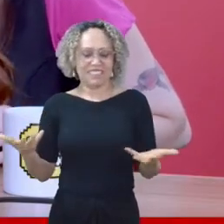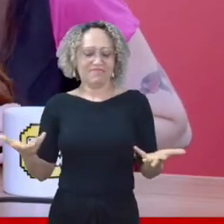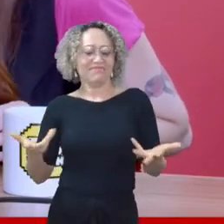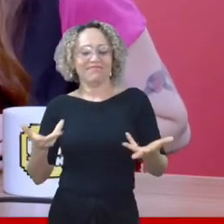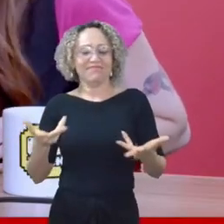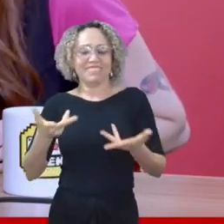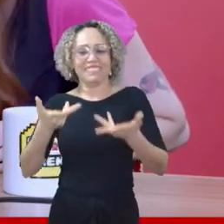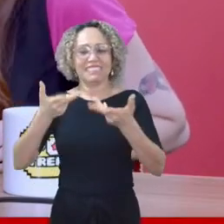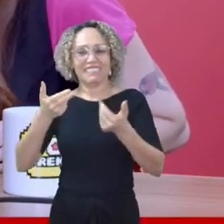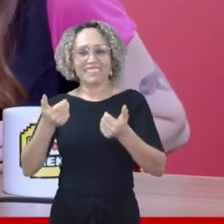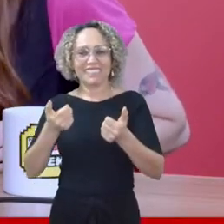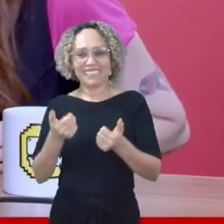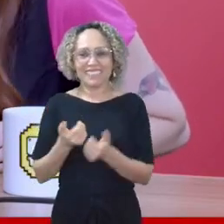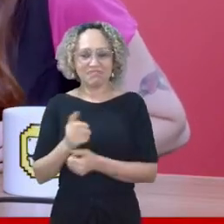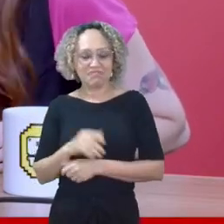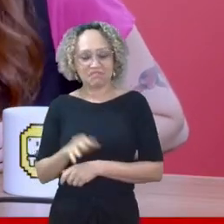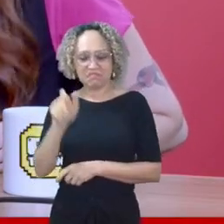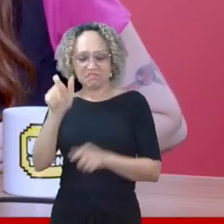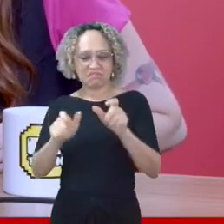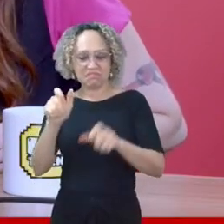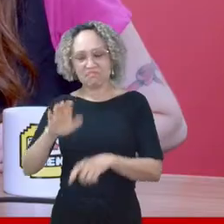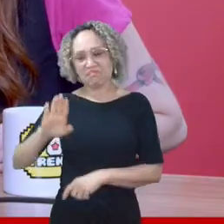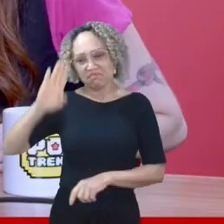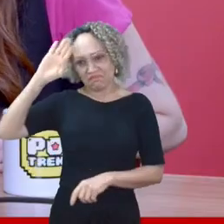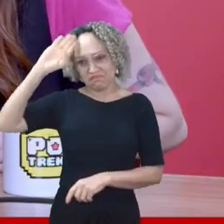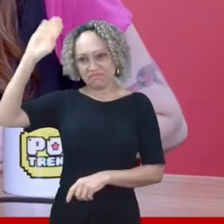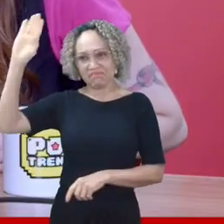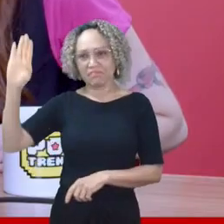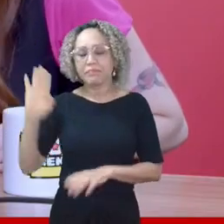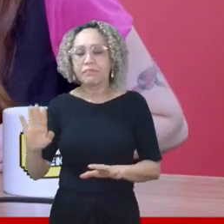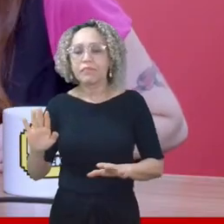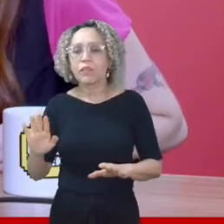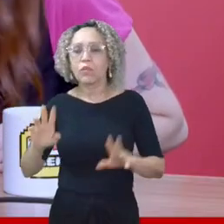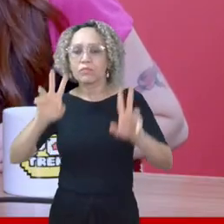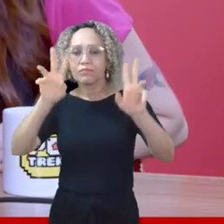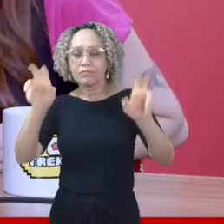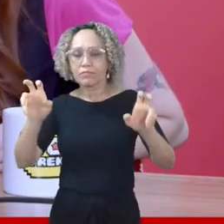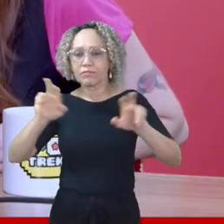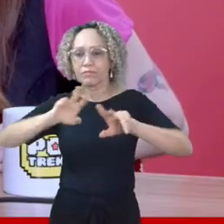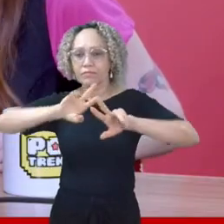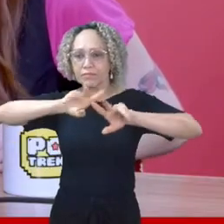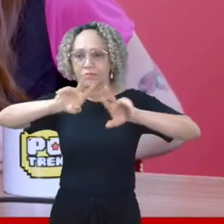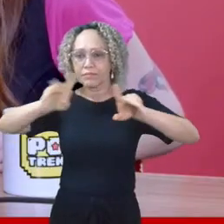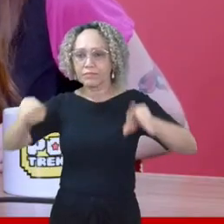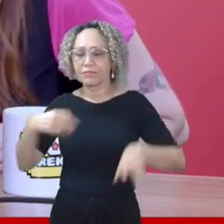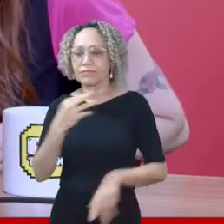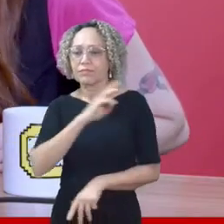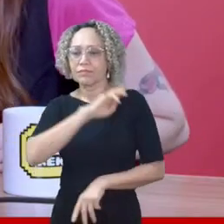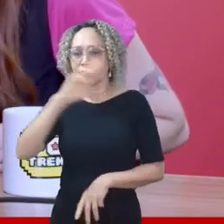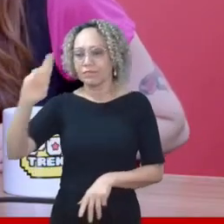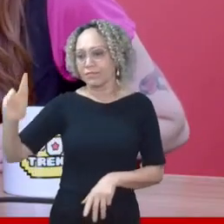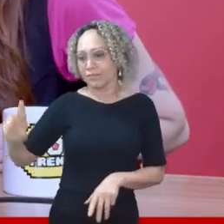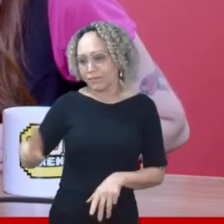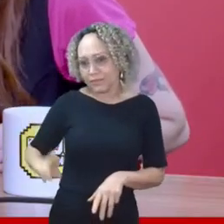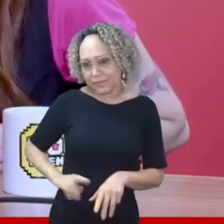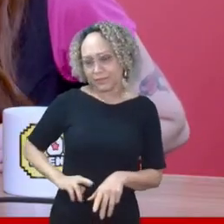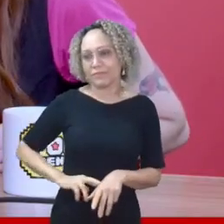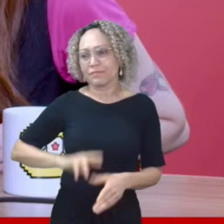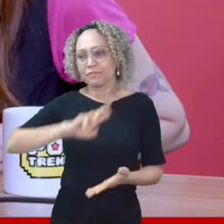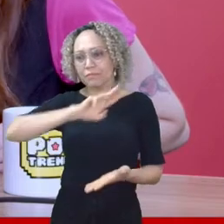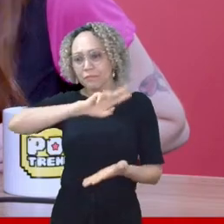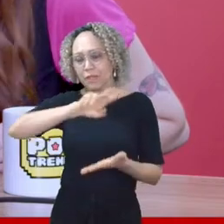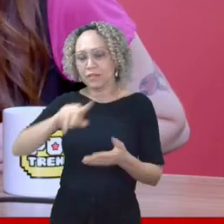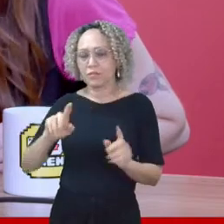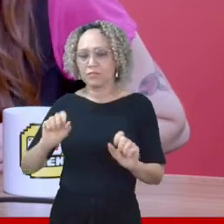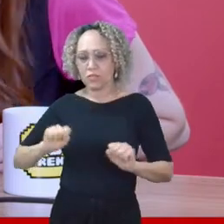né? Só os maiorais. E hoje nós vamos falar de diversidade religiosa. Exatamente. Gostamos muito. Diversidade, combate